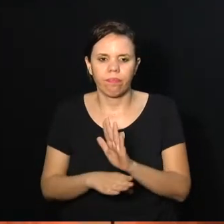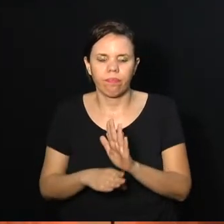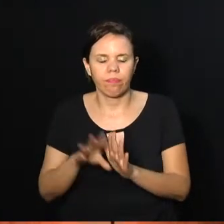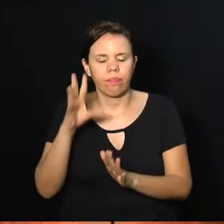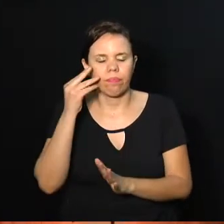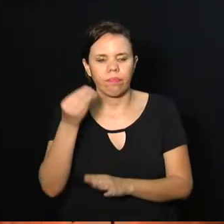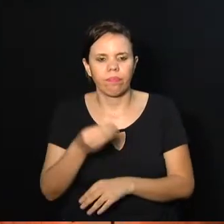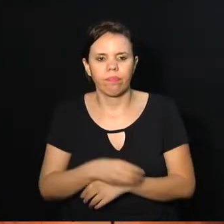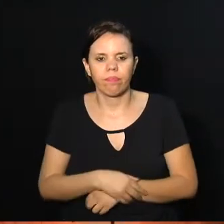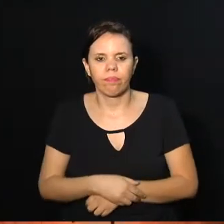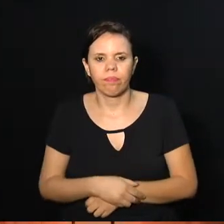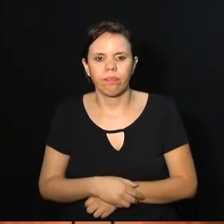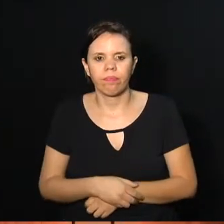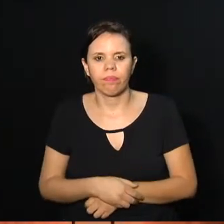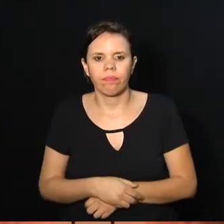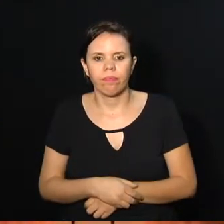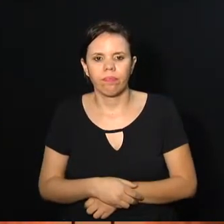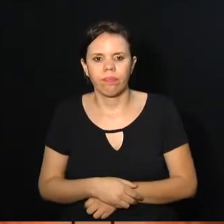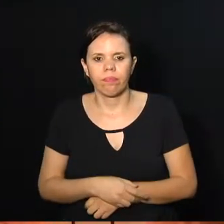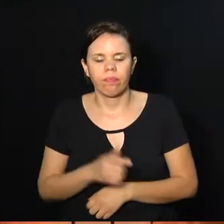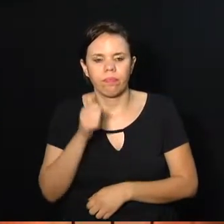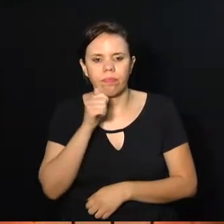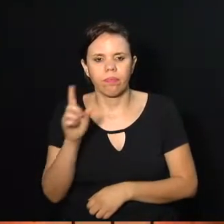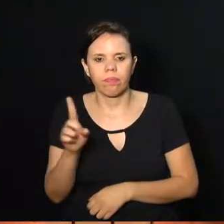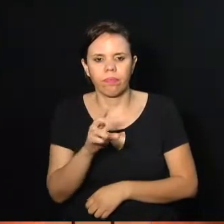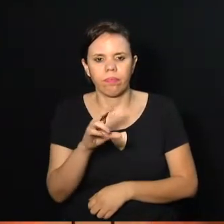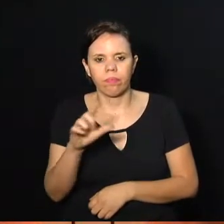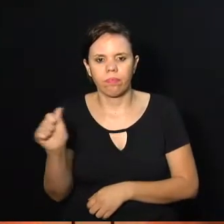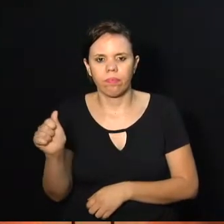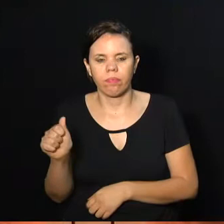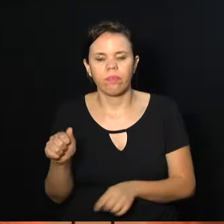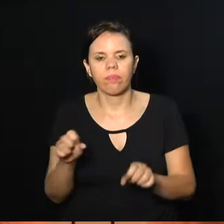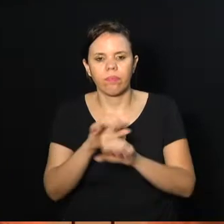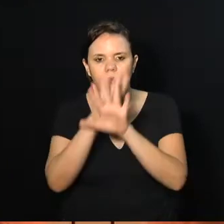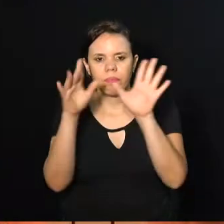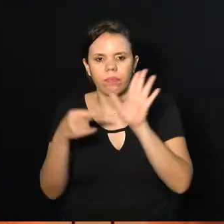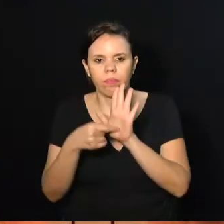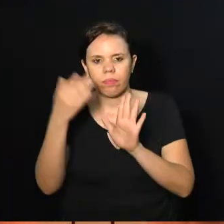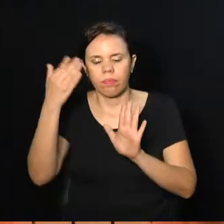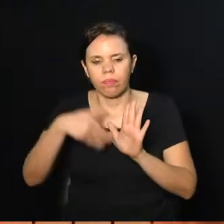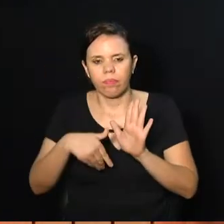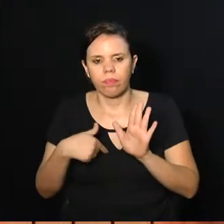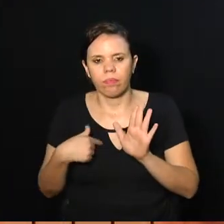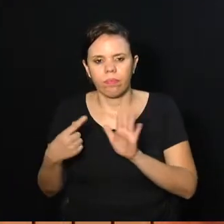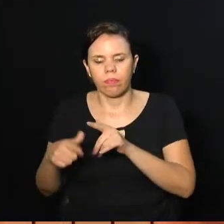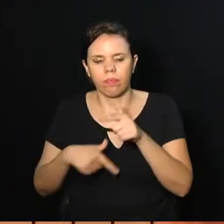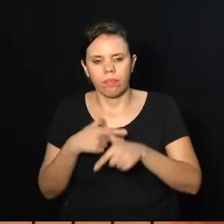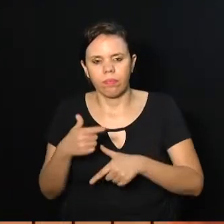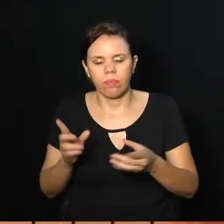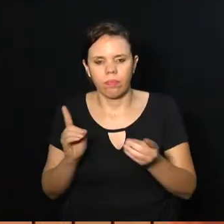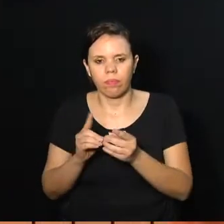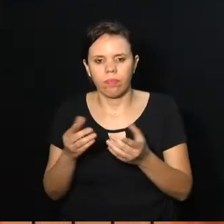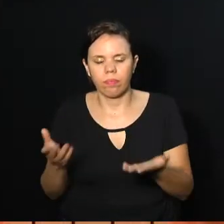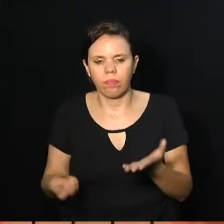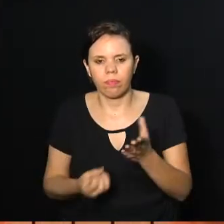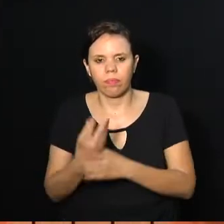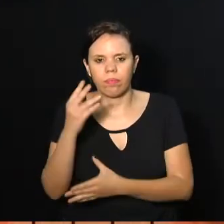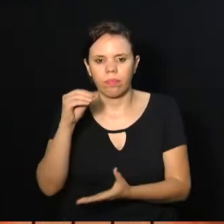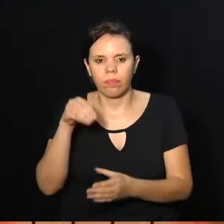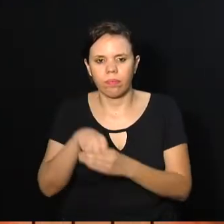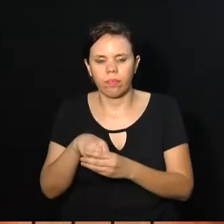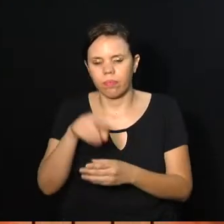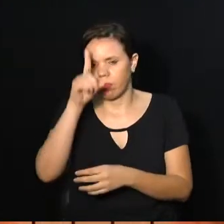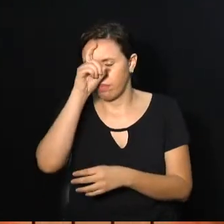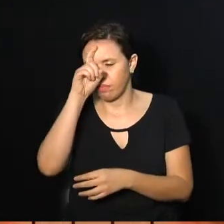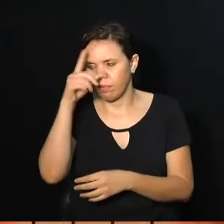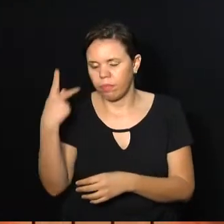conhecimento e ela pôde com muita transparência mostrar todo o serviço que é realizado